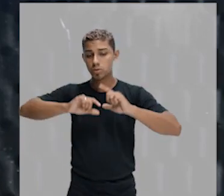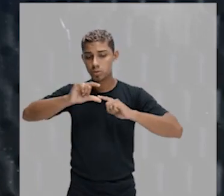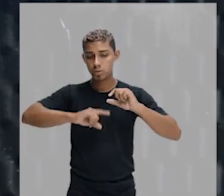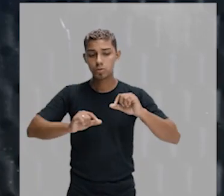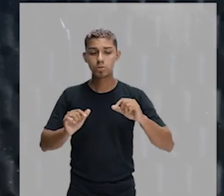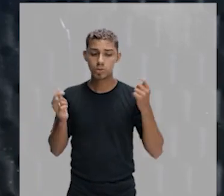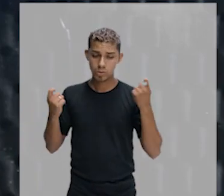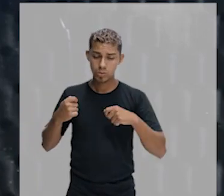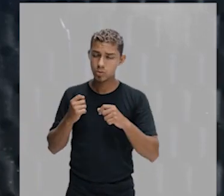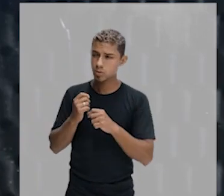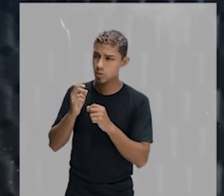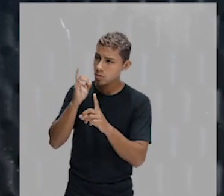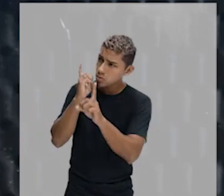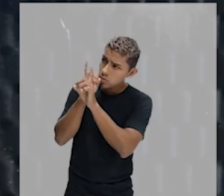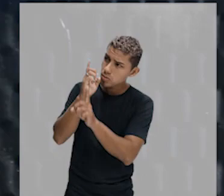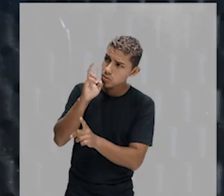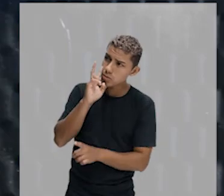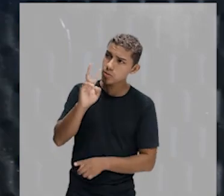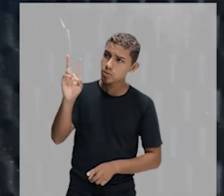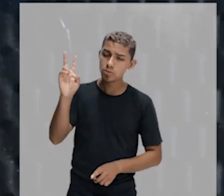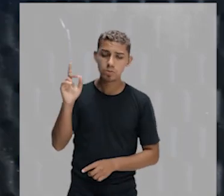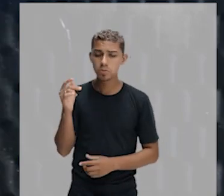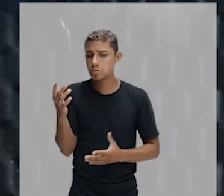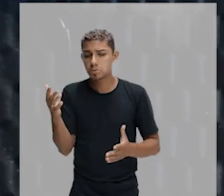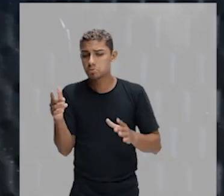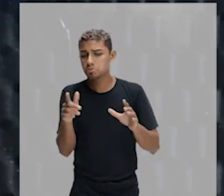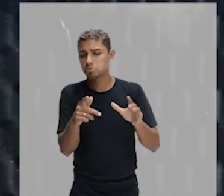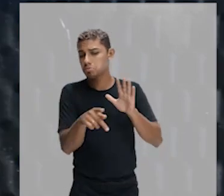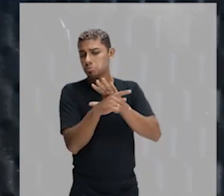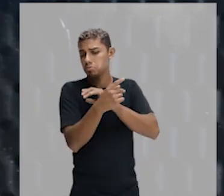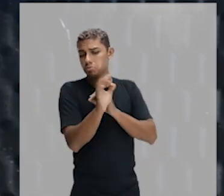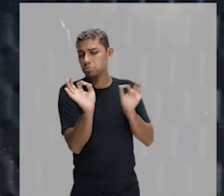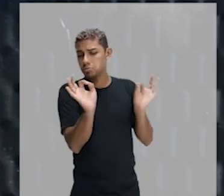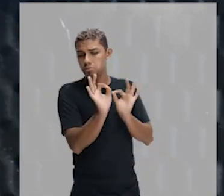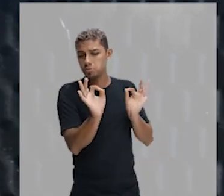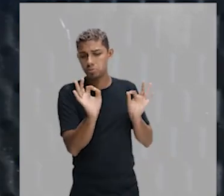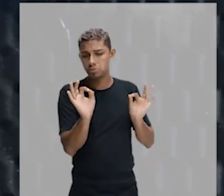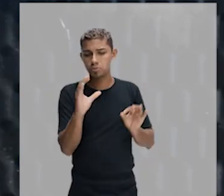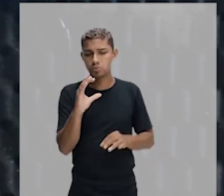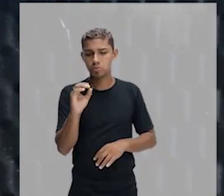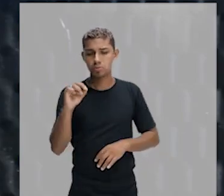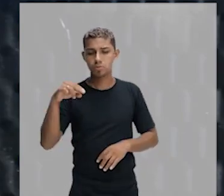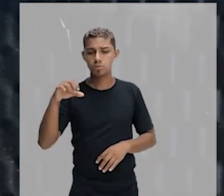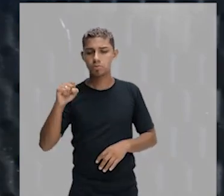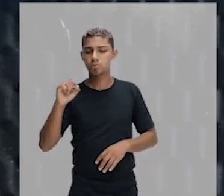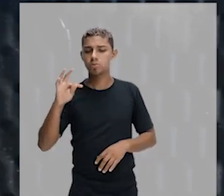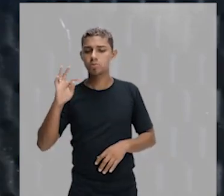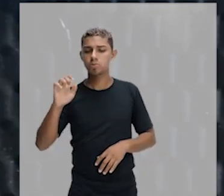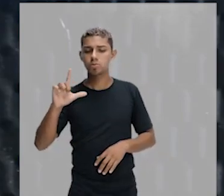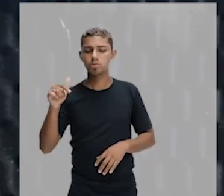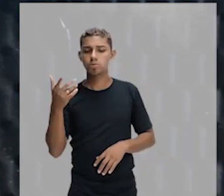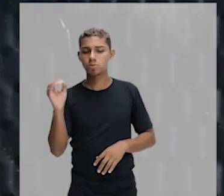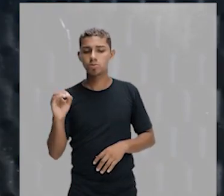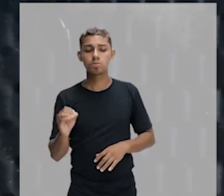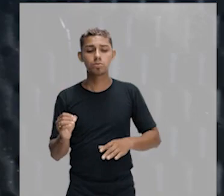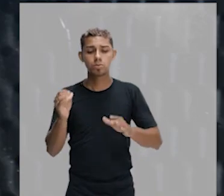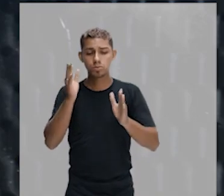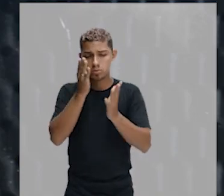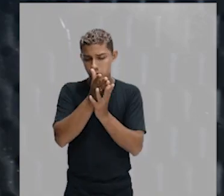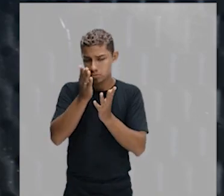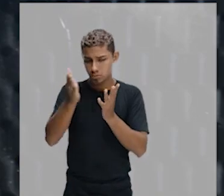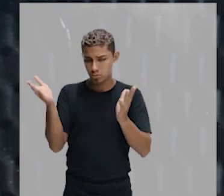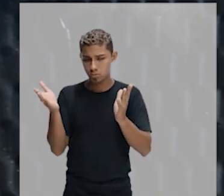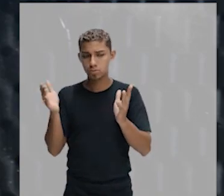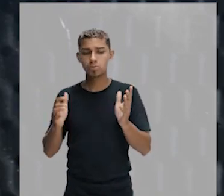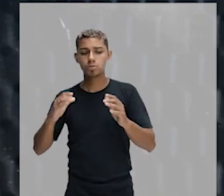a ser visíveis, sem pertencerem a nenhuma das constelações. Convencionaram-se então em dividir o céu